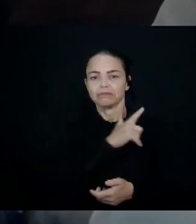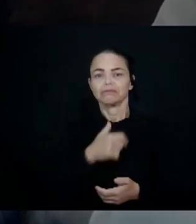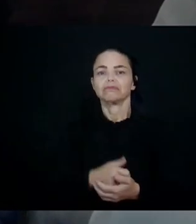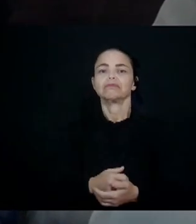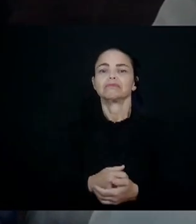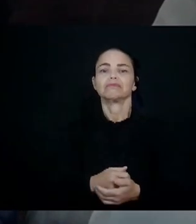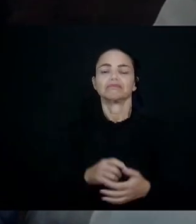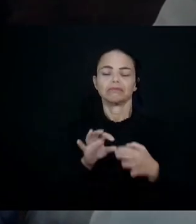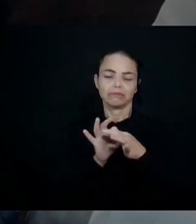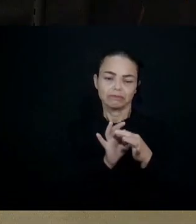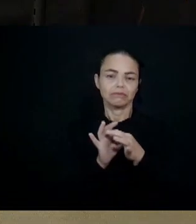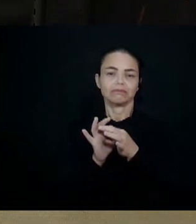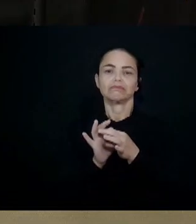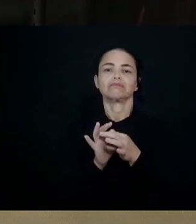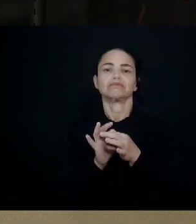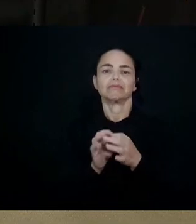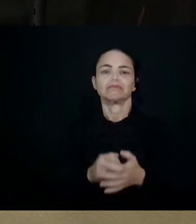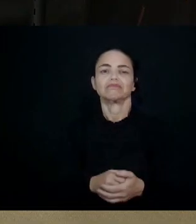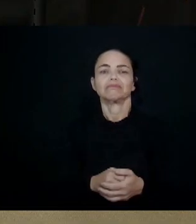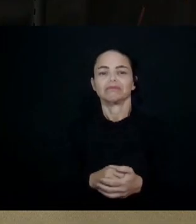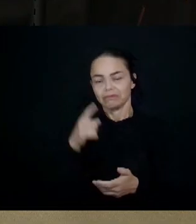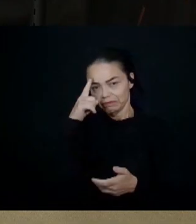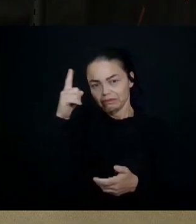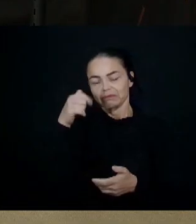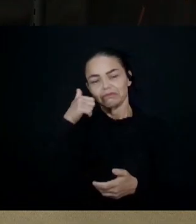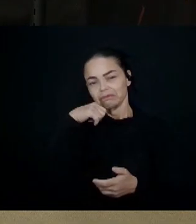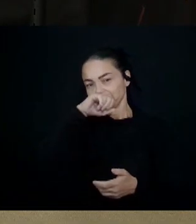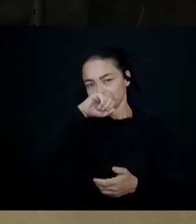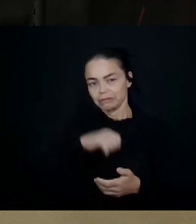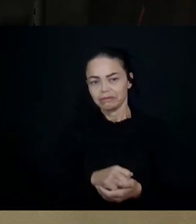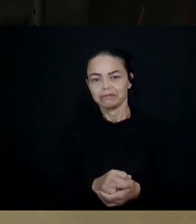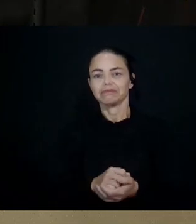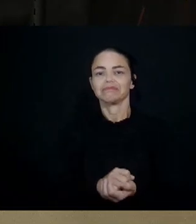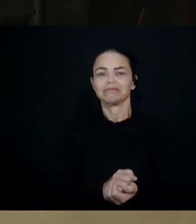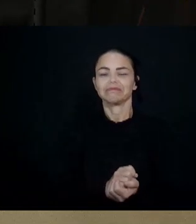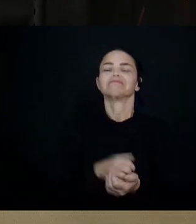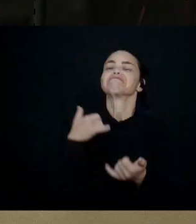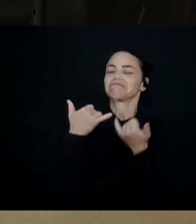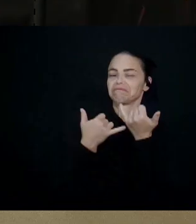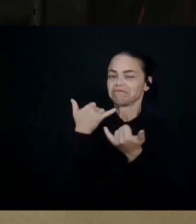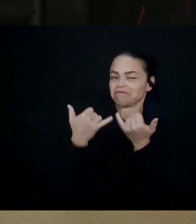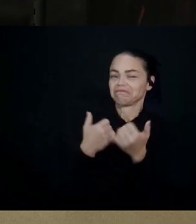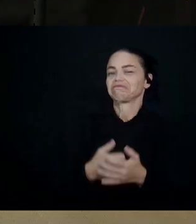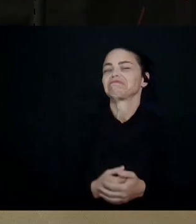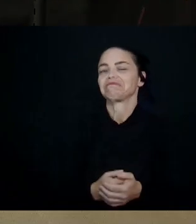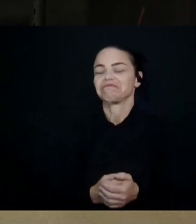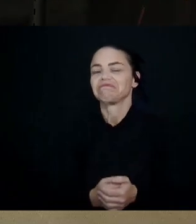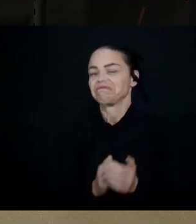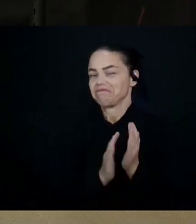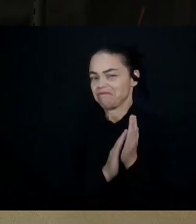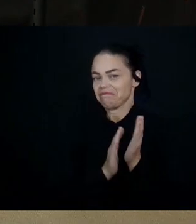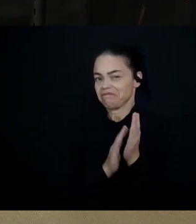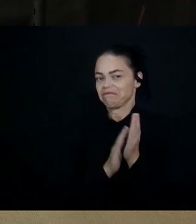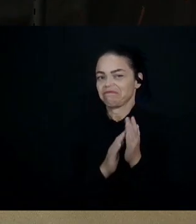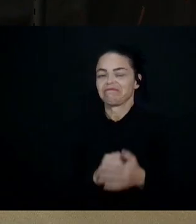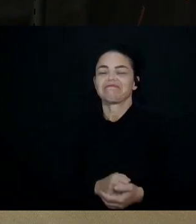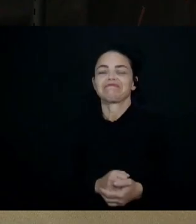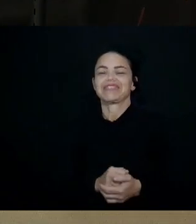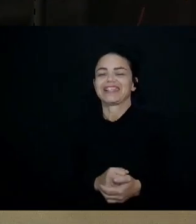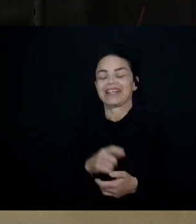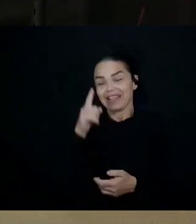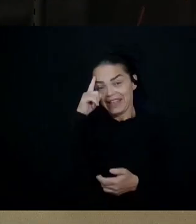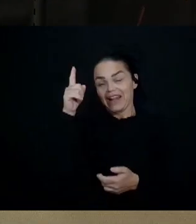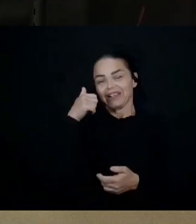conciliar... A ideia da sua mãe? A ideia da minha mãe. Você tá de brincadeira? Peraí, para tudo.